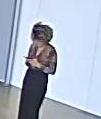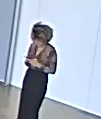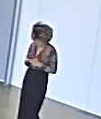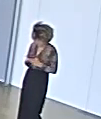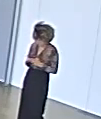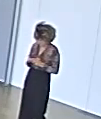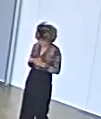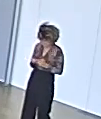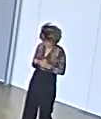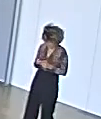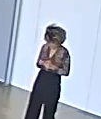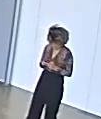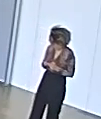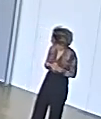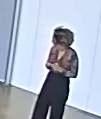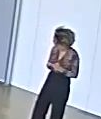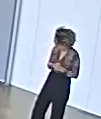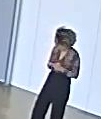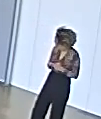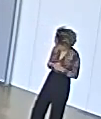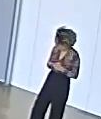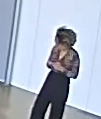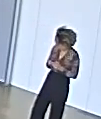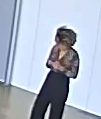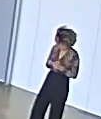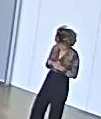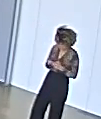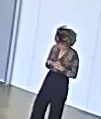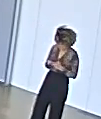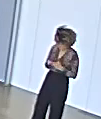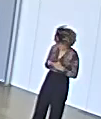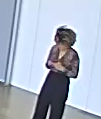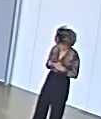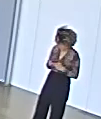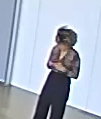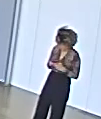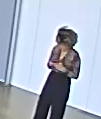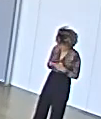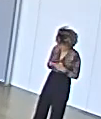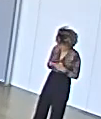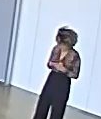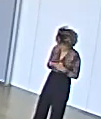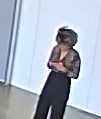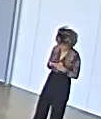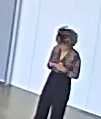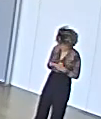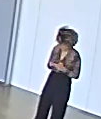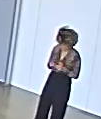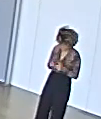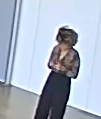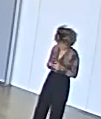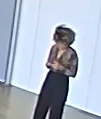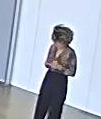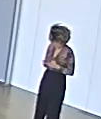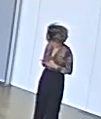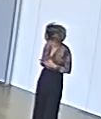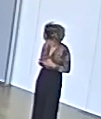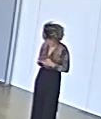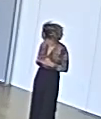Somos 15 brasileiras, das quais temos 3, né, em missão fora do Brasil.